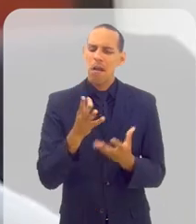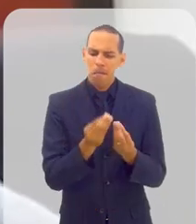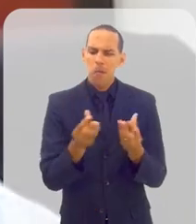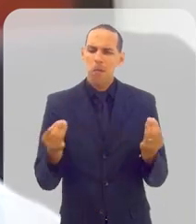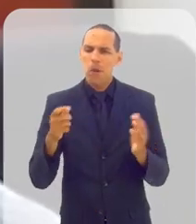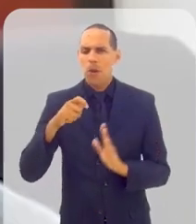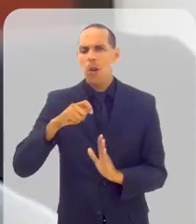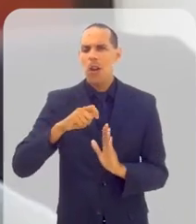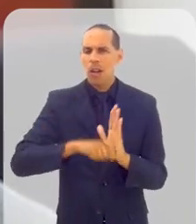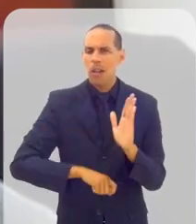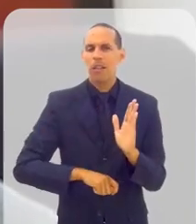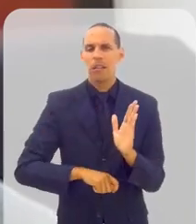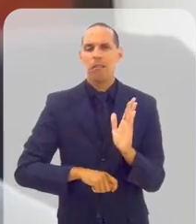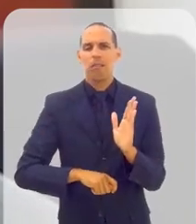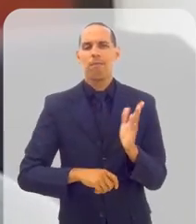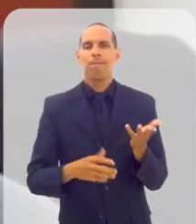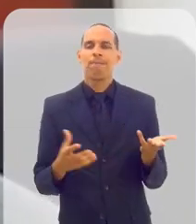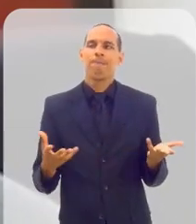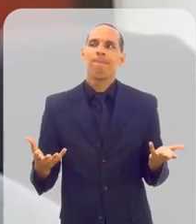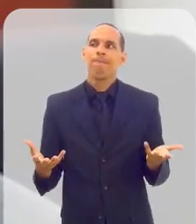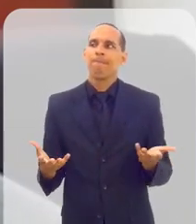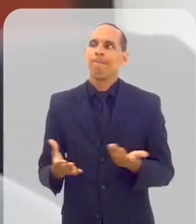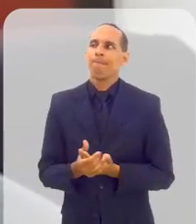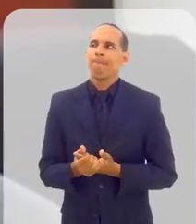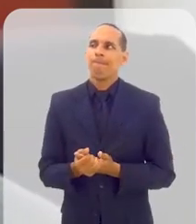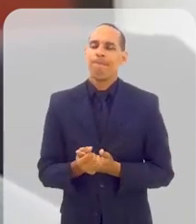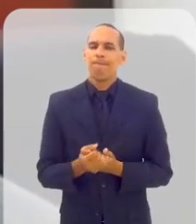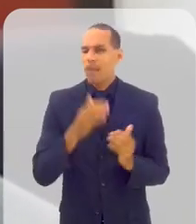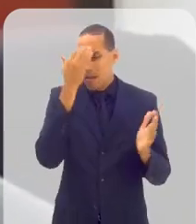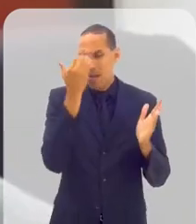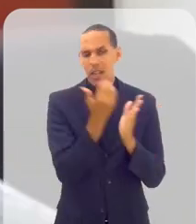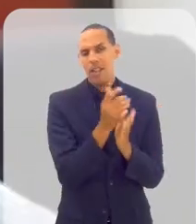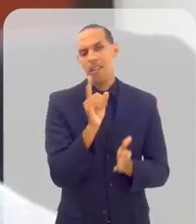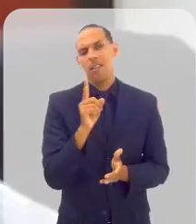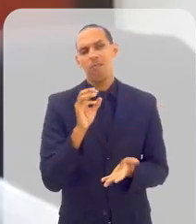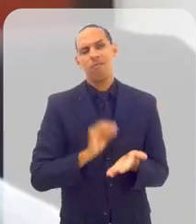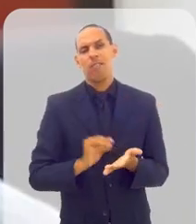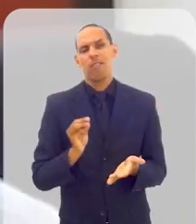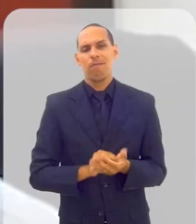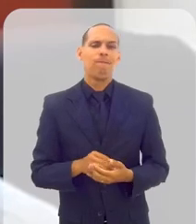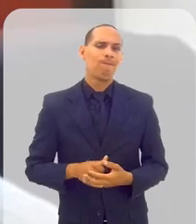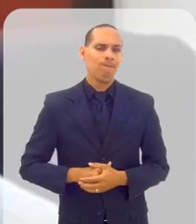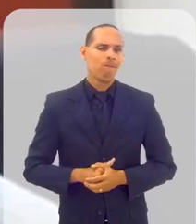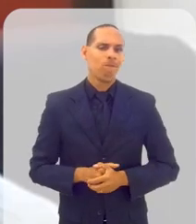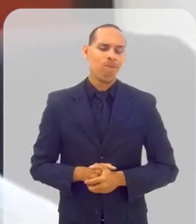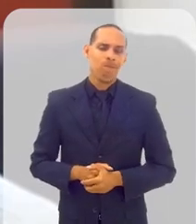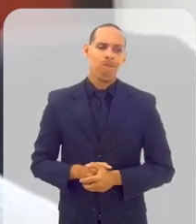mas existem muitos contratos que não são cumpridos,